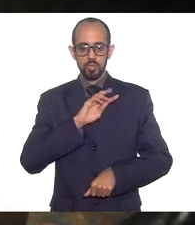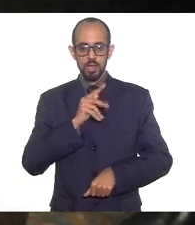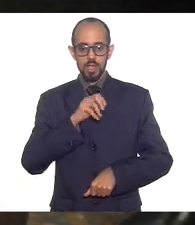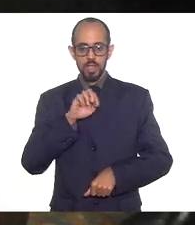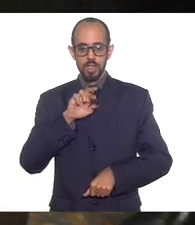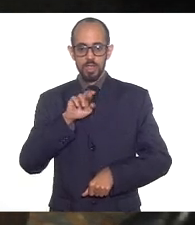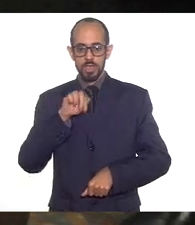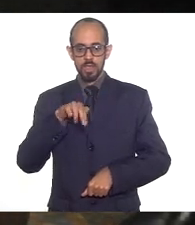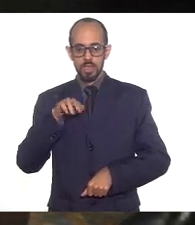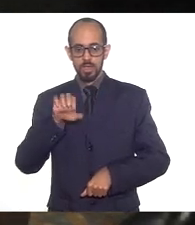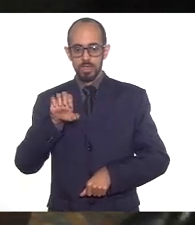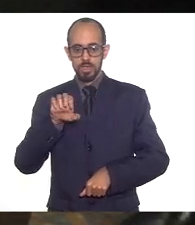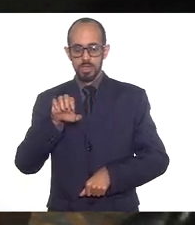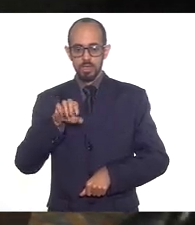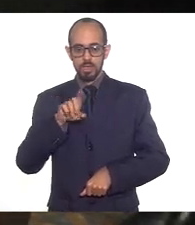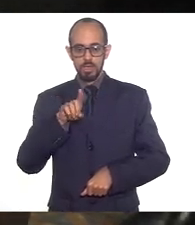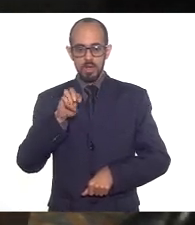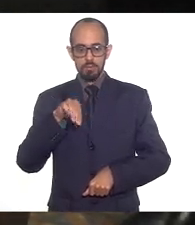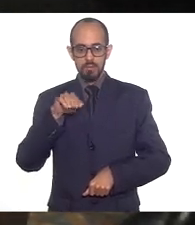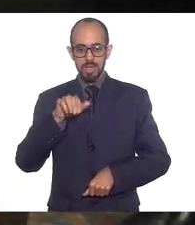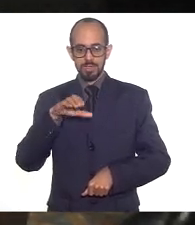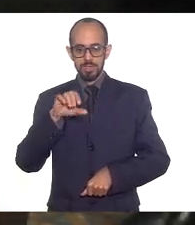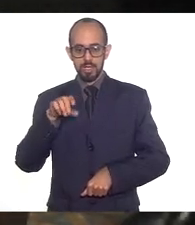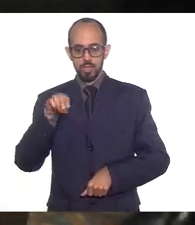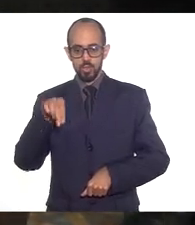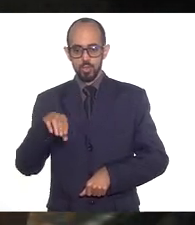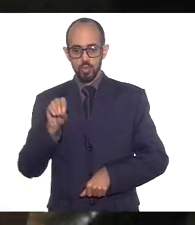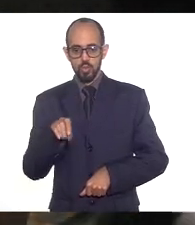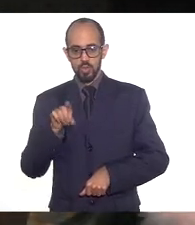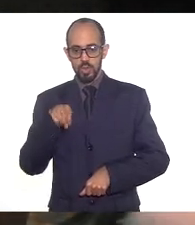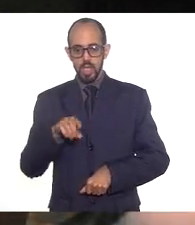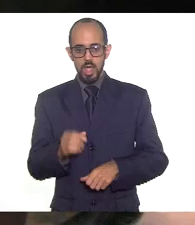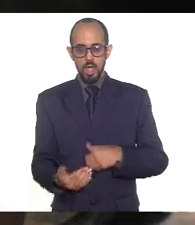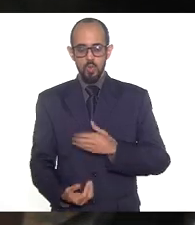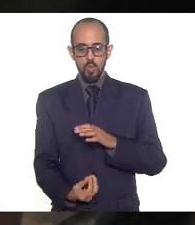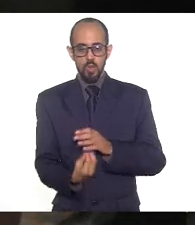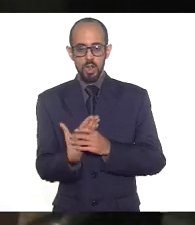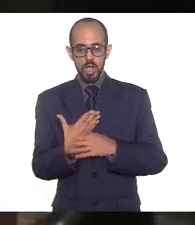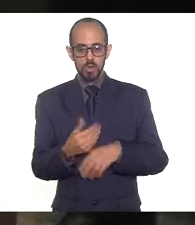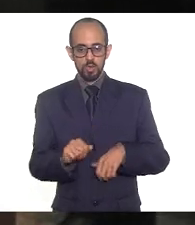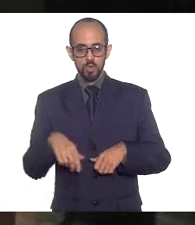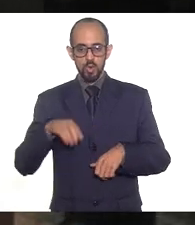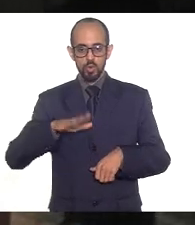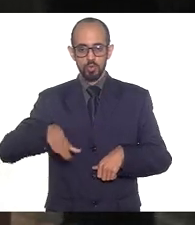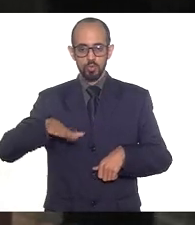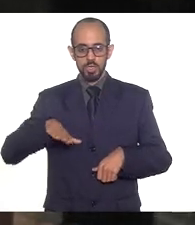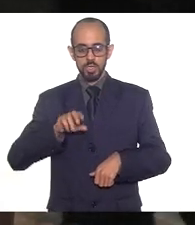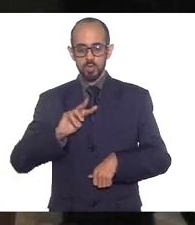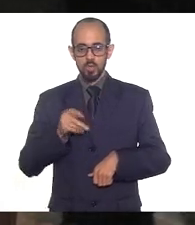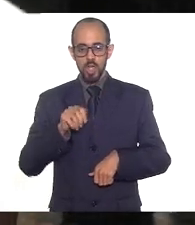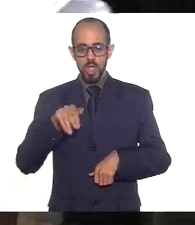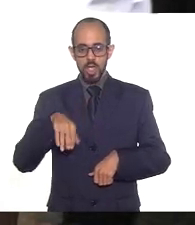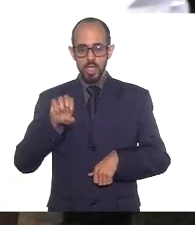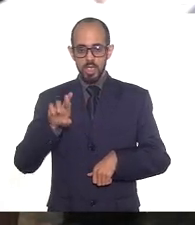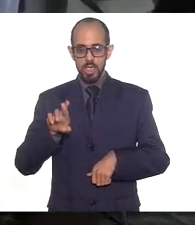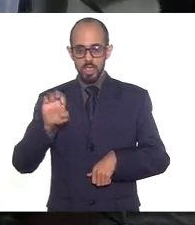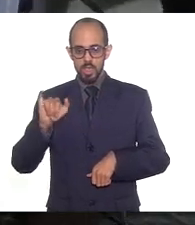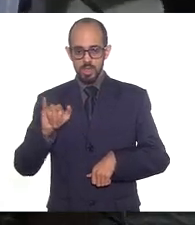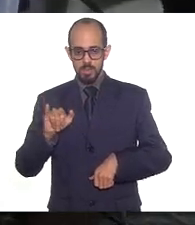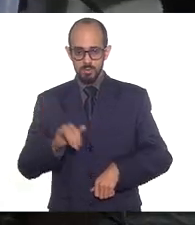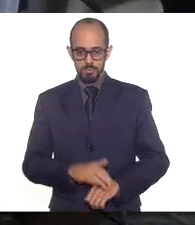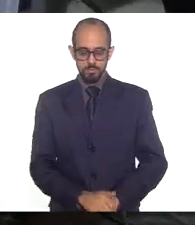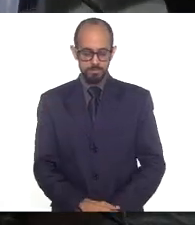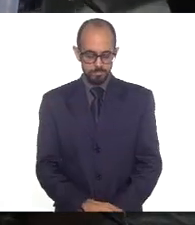que foi entre outras coisas o autor da apuração do caso do menino Henry Muito obrigado